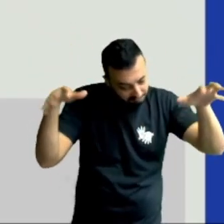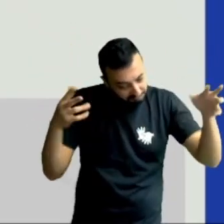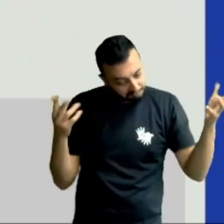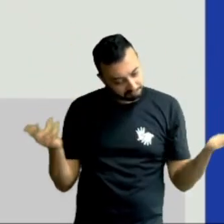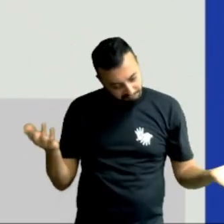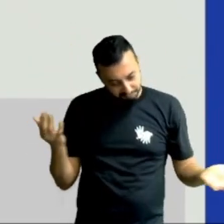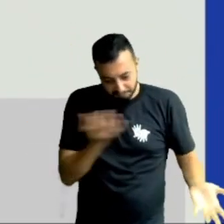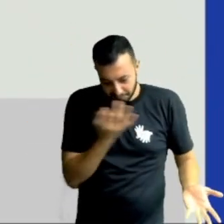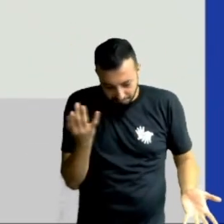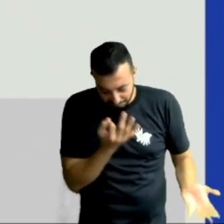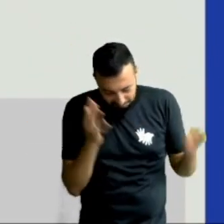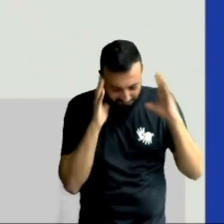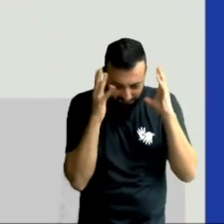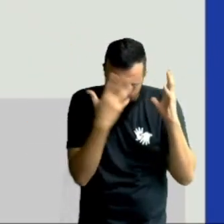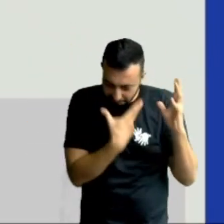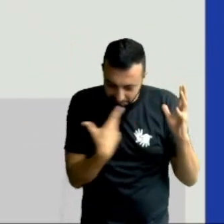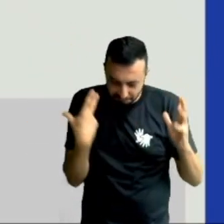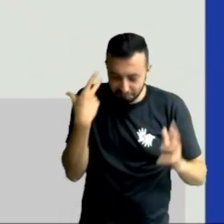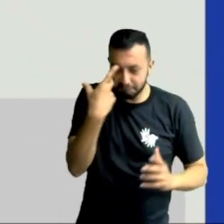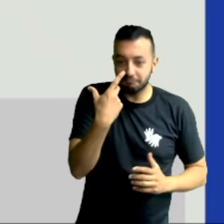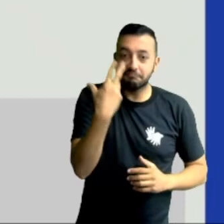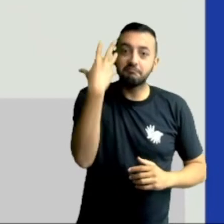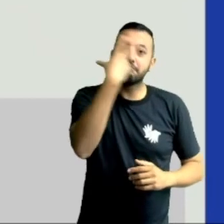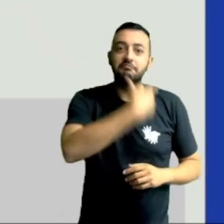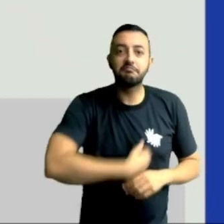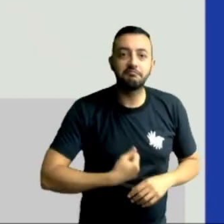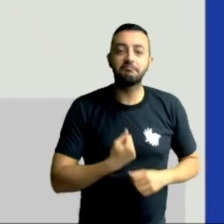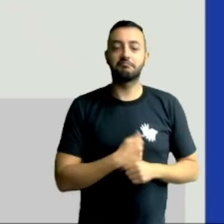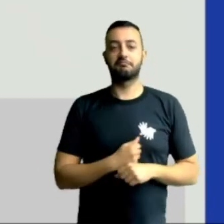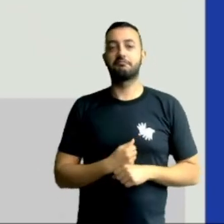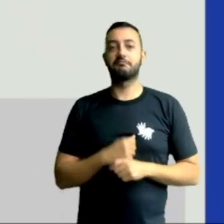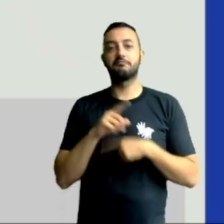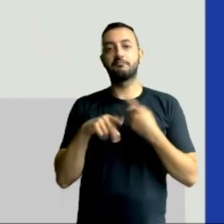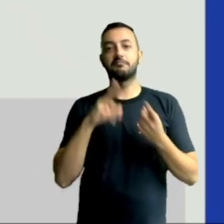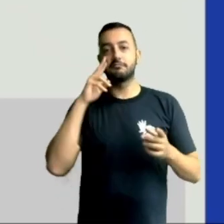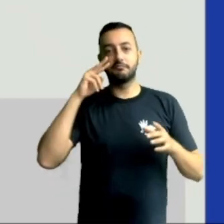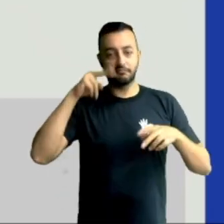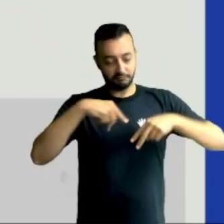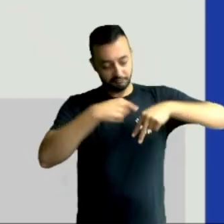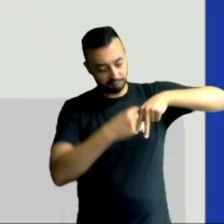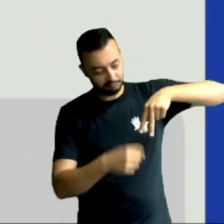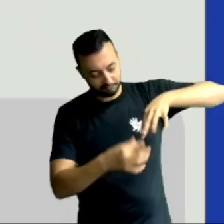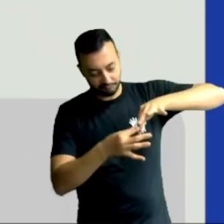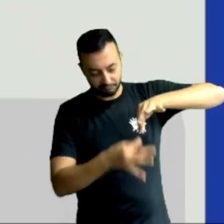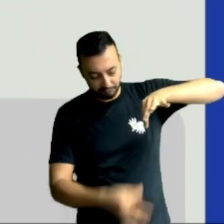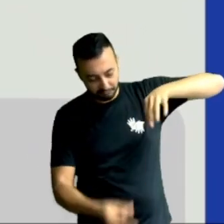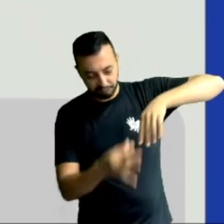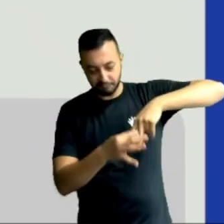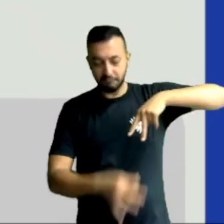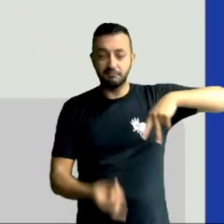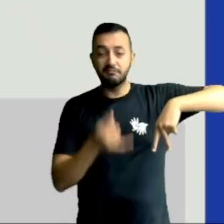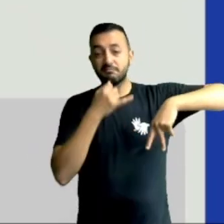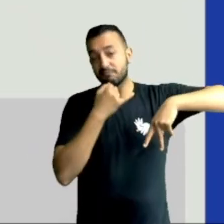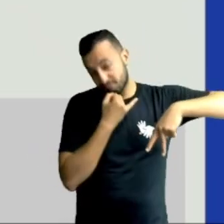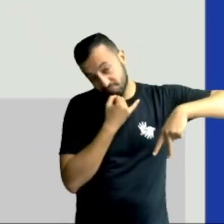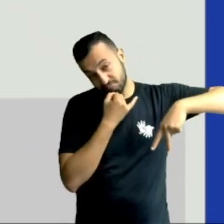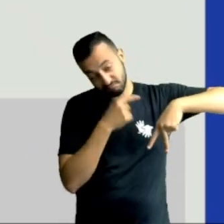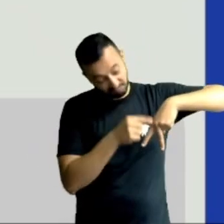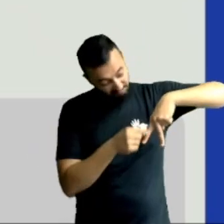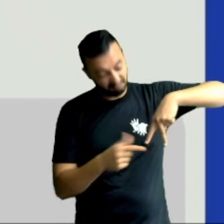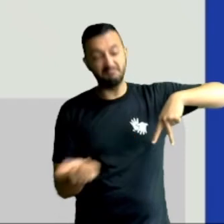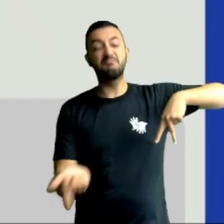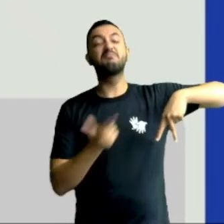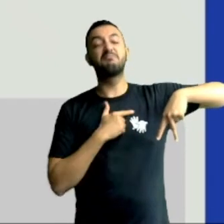imagem com esta bonita cabeça! De repente olhou para suas pernas, compridas e finas, e ficou triste. Mas que